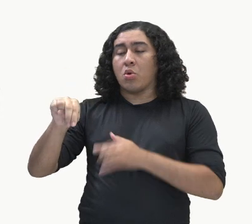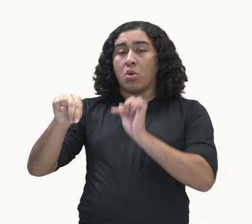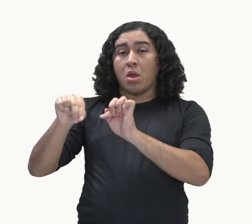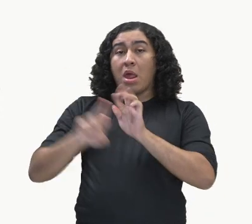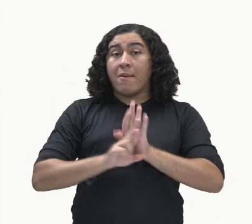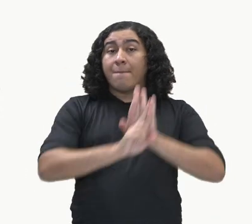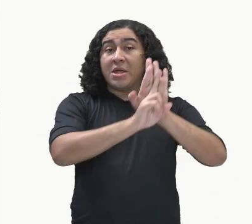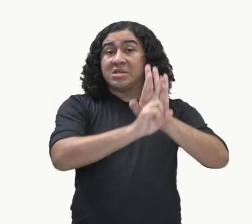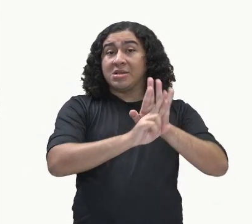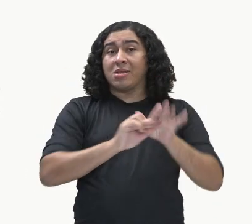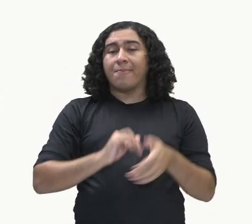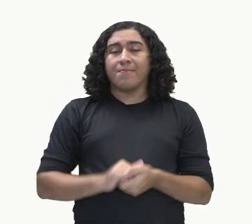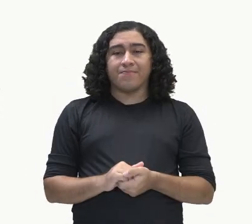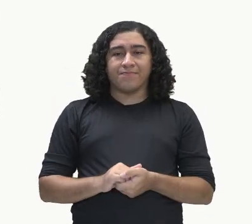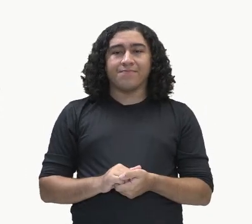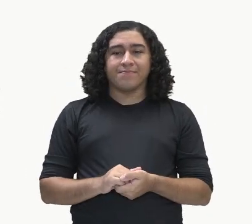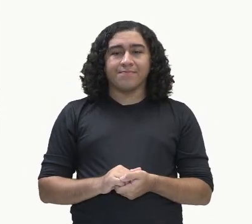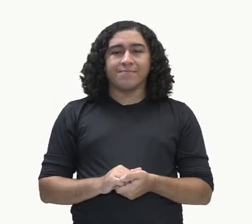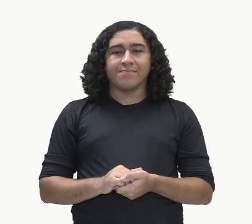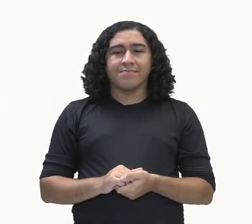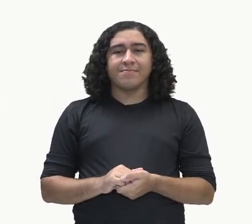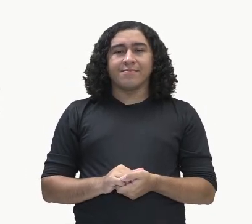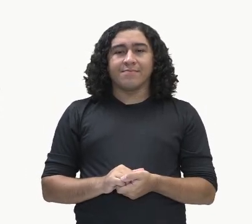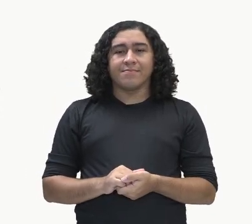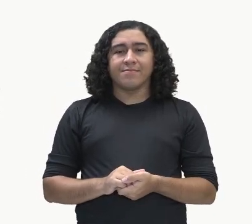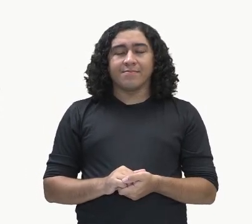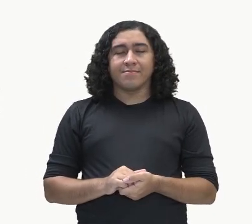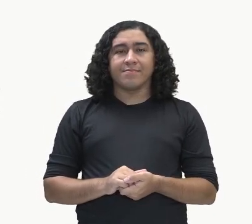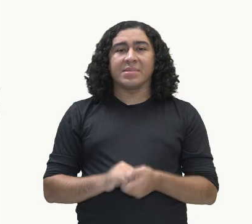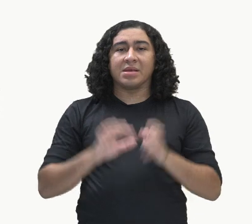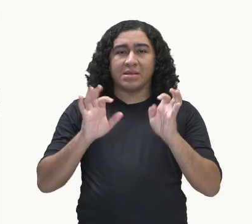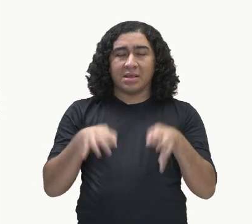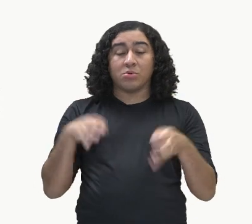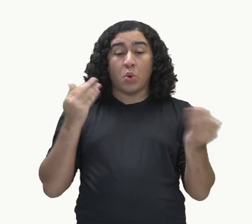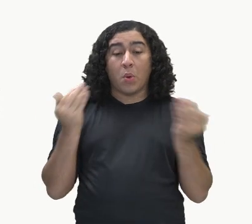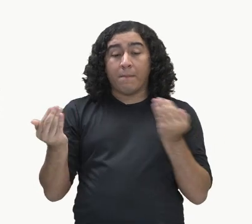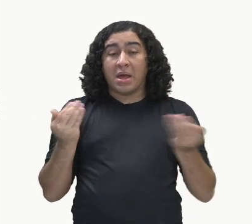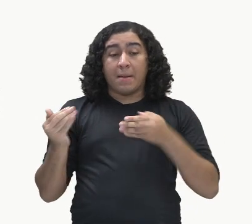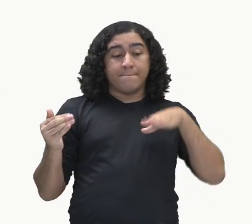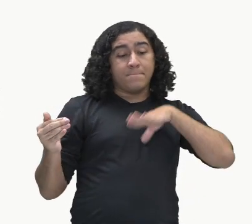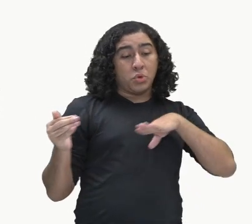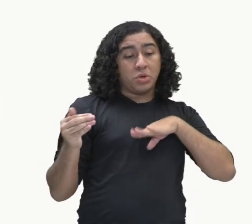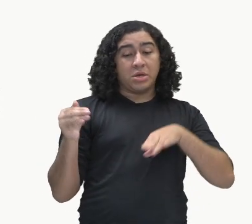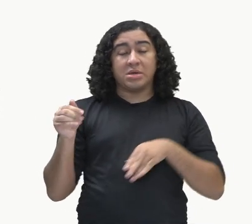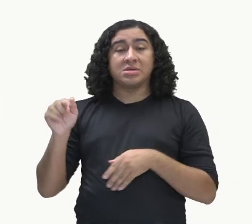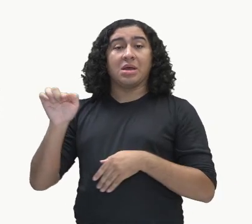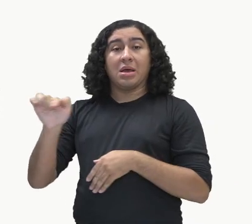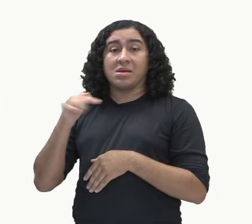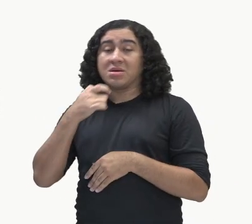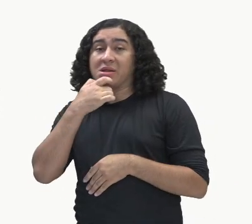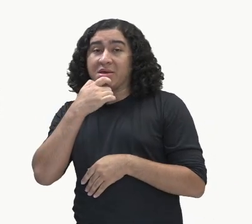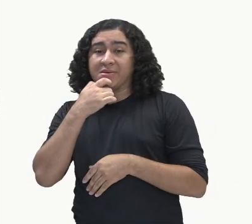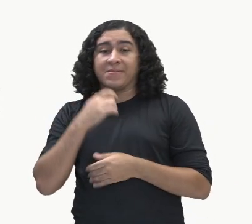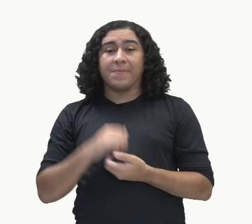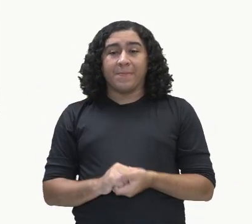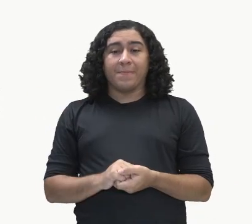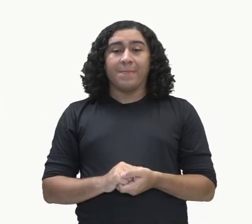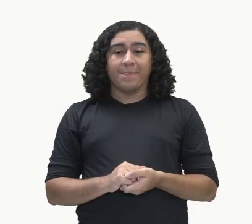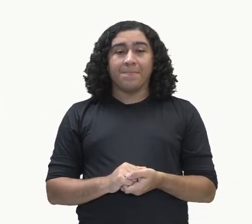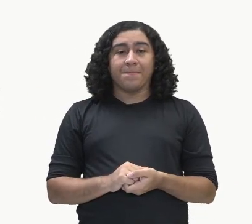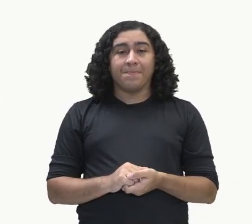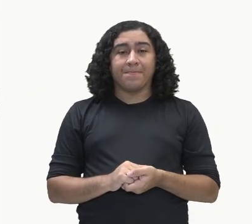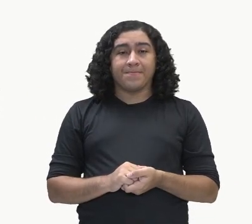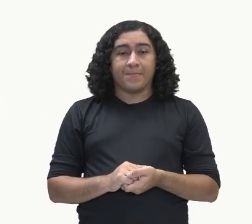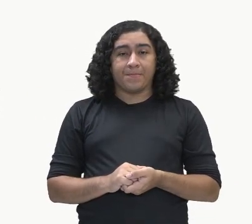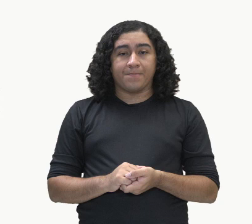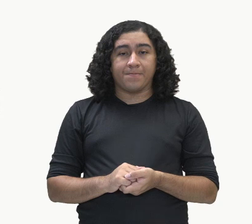no final dá sempre a ideia de são, ok? No português. Então, of some of the larger racial and ethnic groups in the